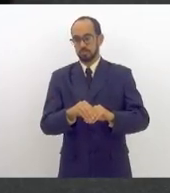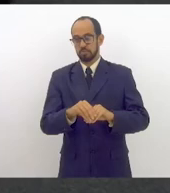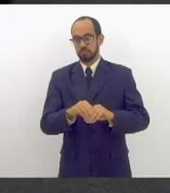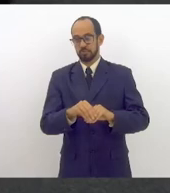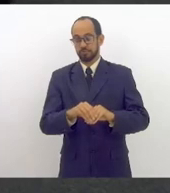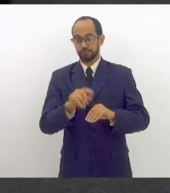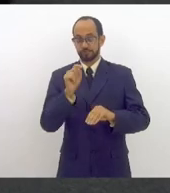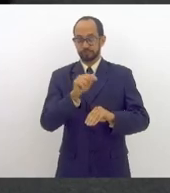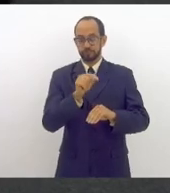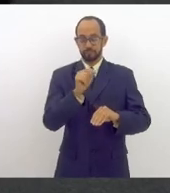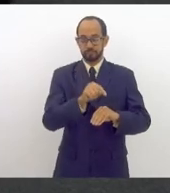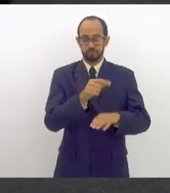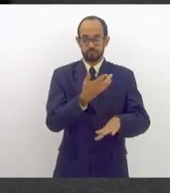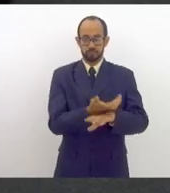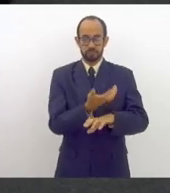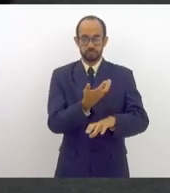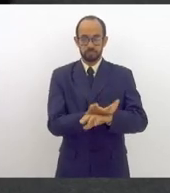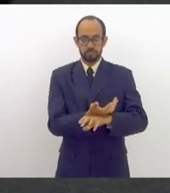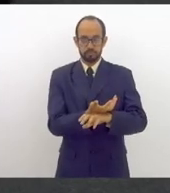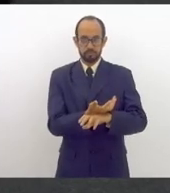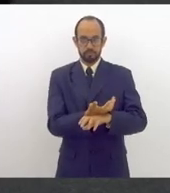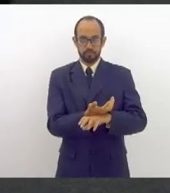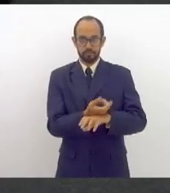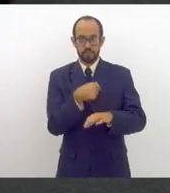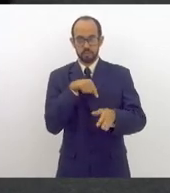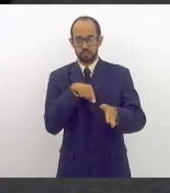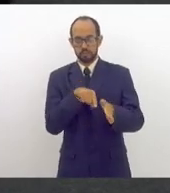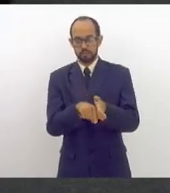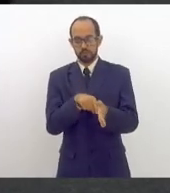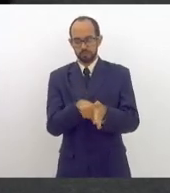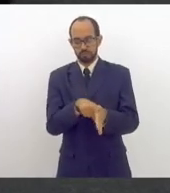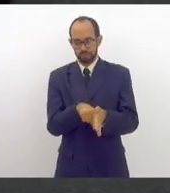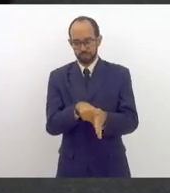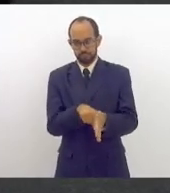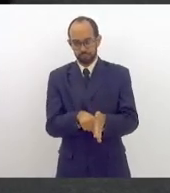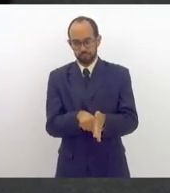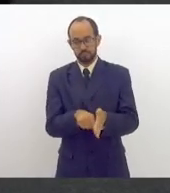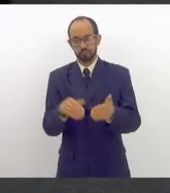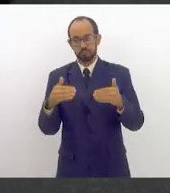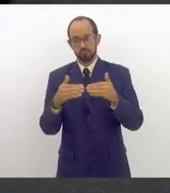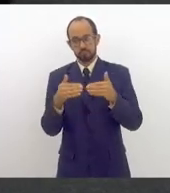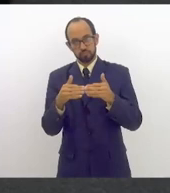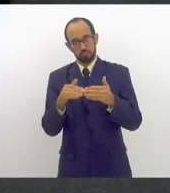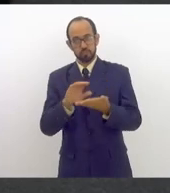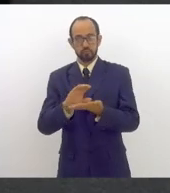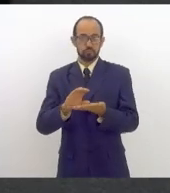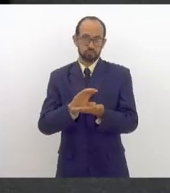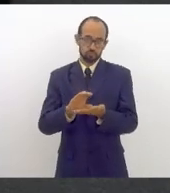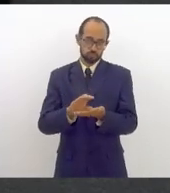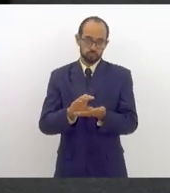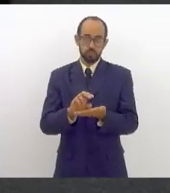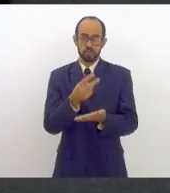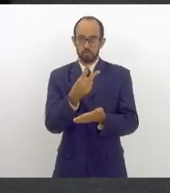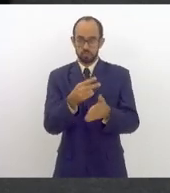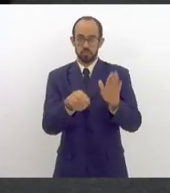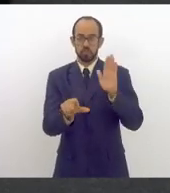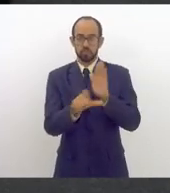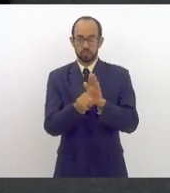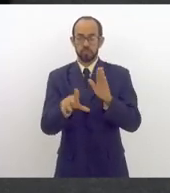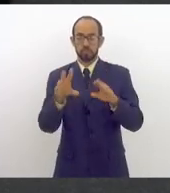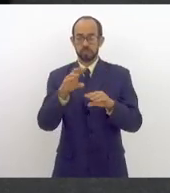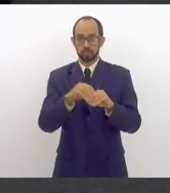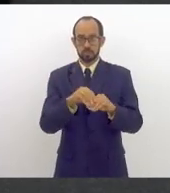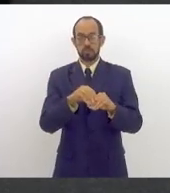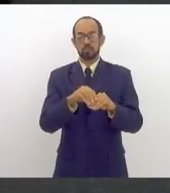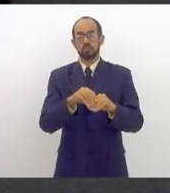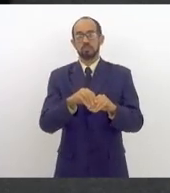Esta matéria está sob exame de constitucionalidade, as duas leis complementares, no